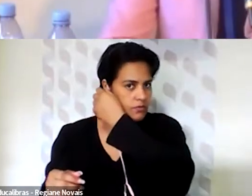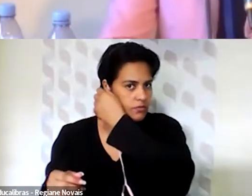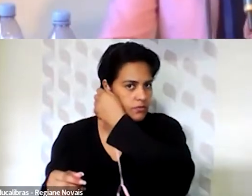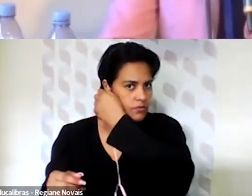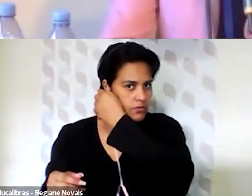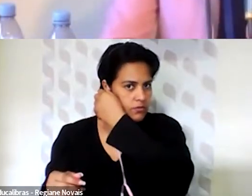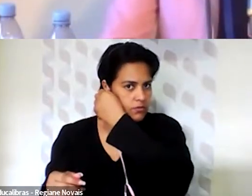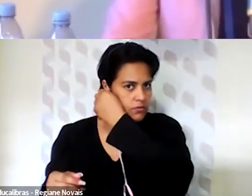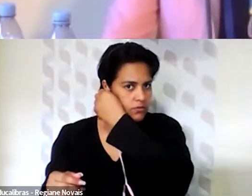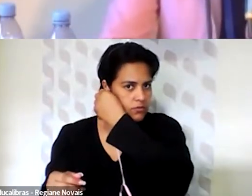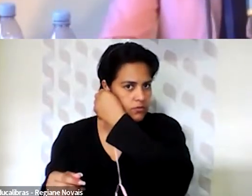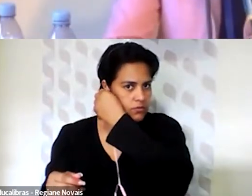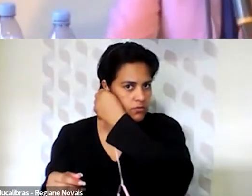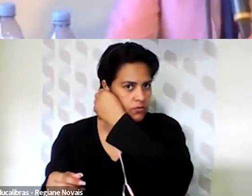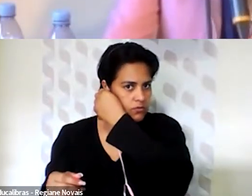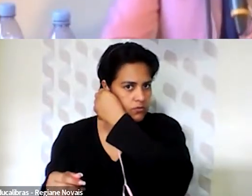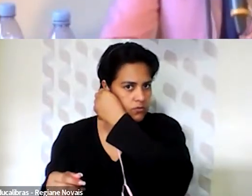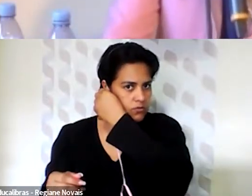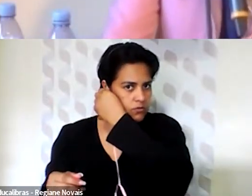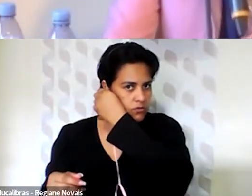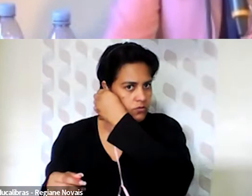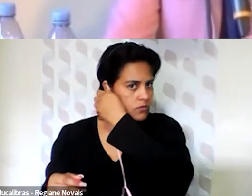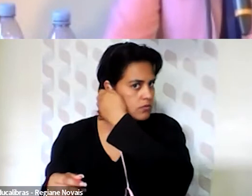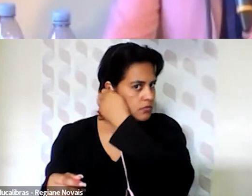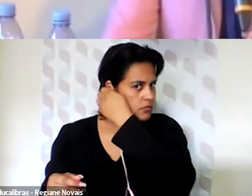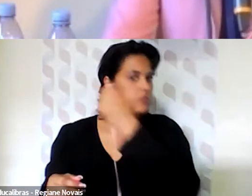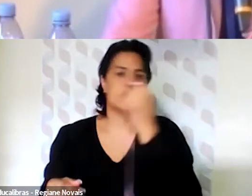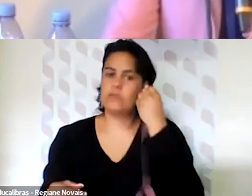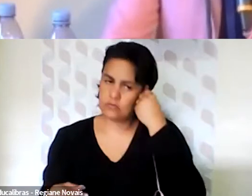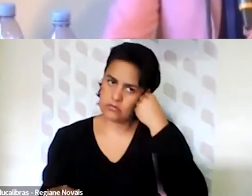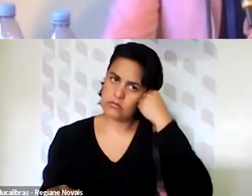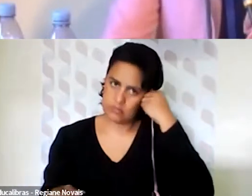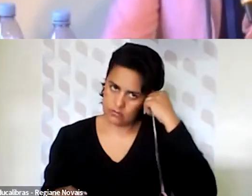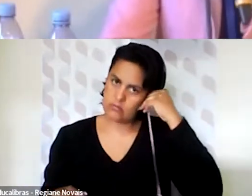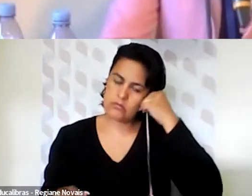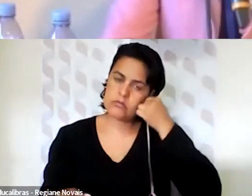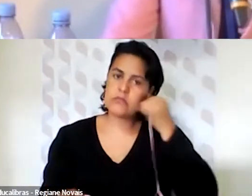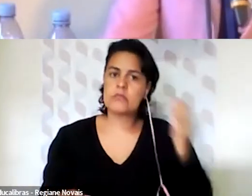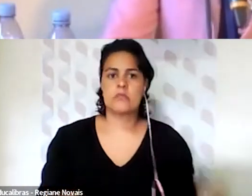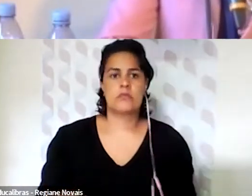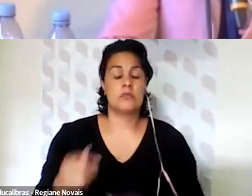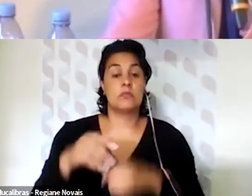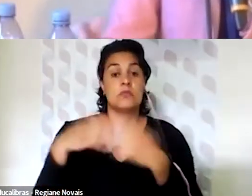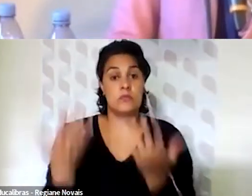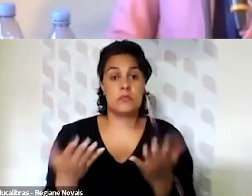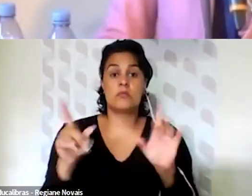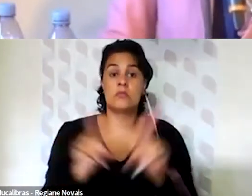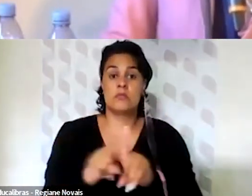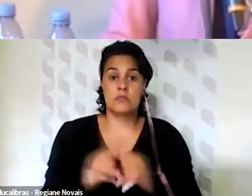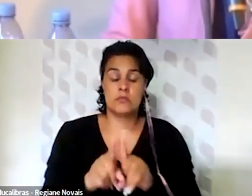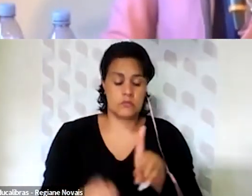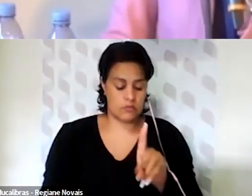Ils ne font pas de sanctions envers les politiques destructrices de Bolsonaro. Sim, e também não está